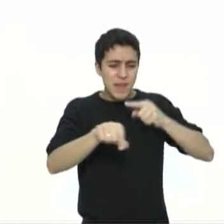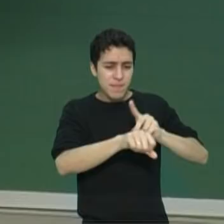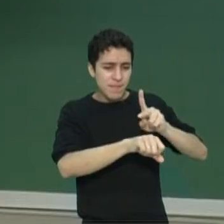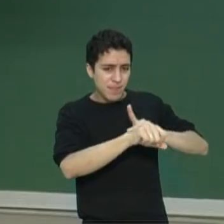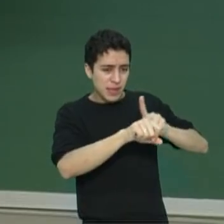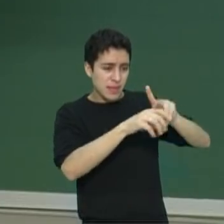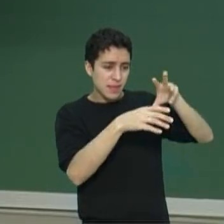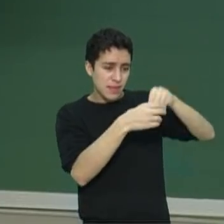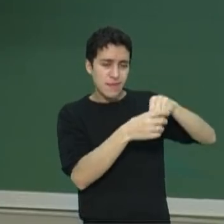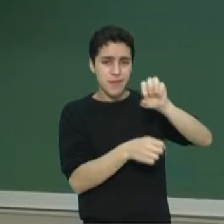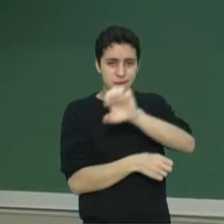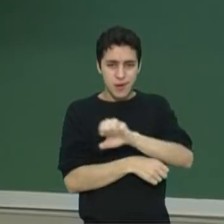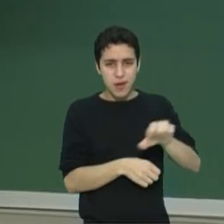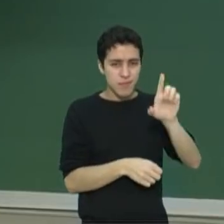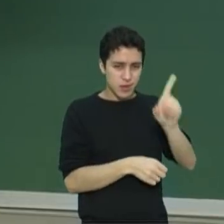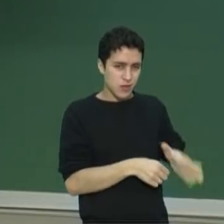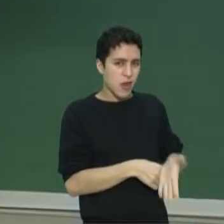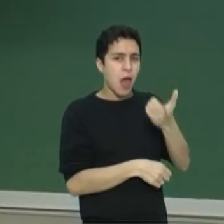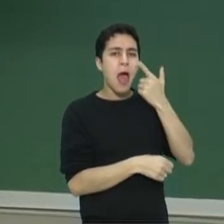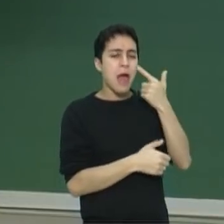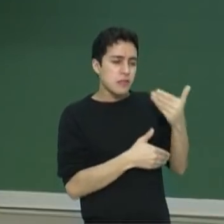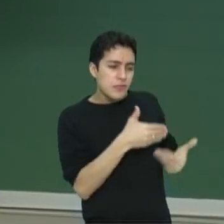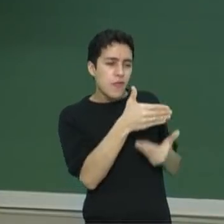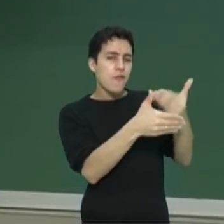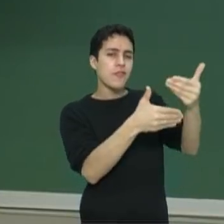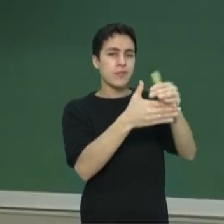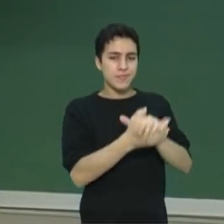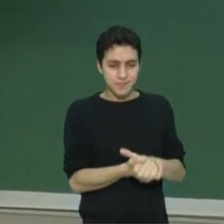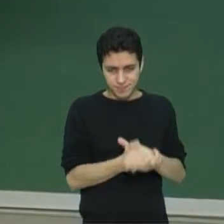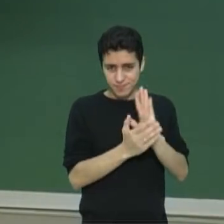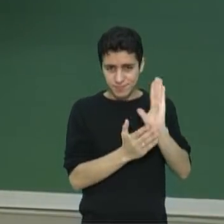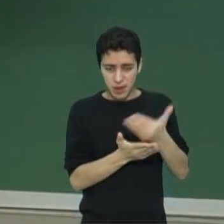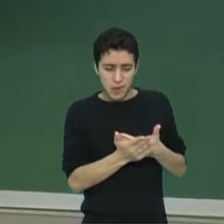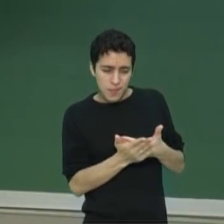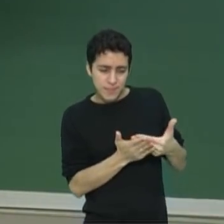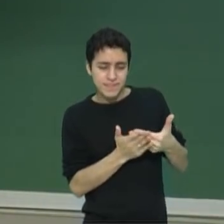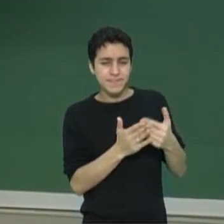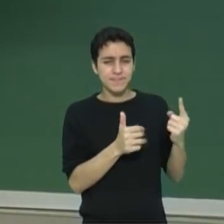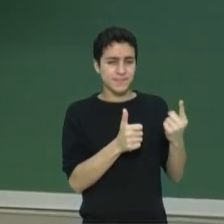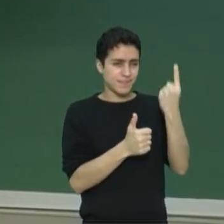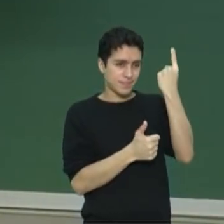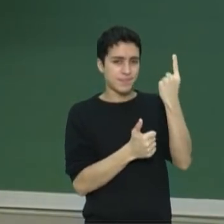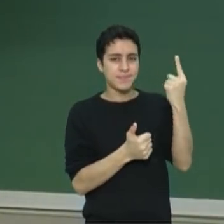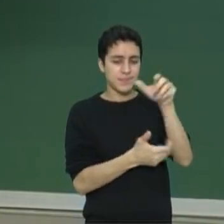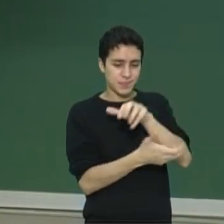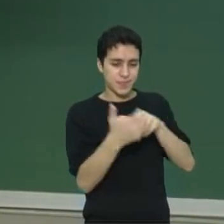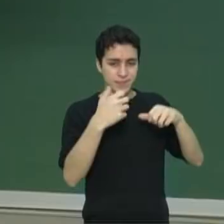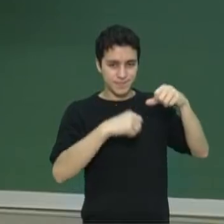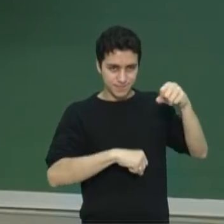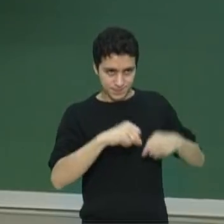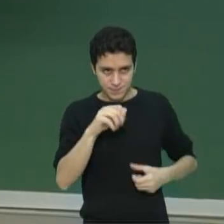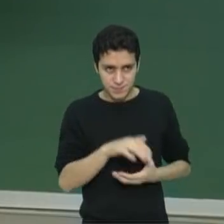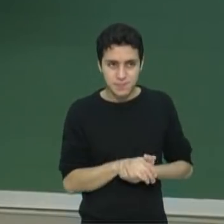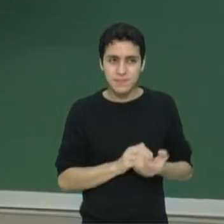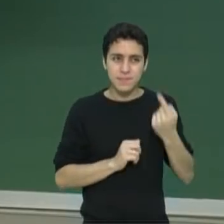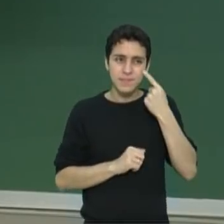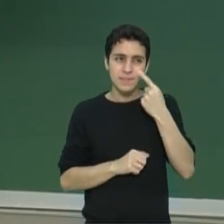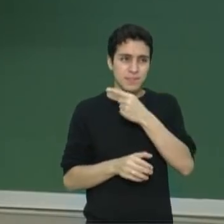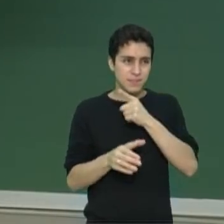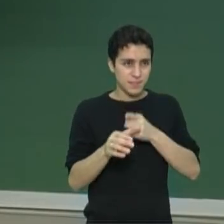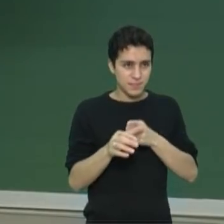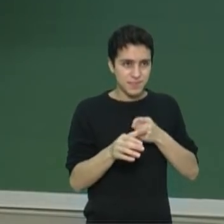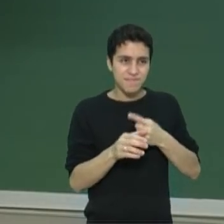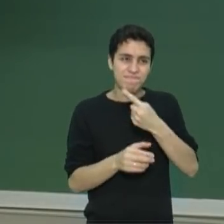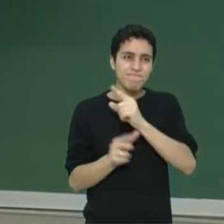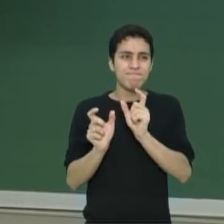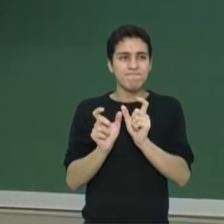países desenvolvidos. Repito, tiveram início lá na primeira revolução industrial. Temos aqui novamente a cidade de